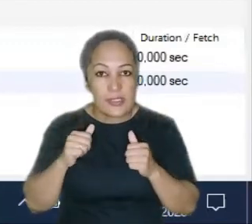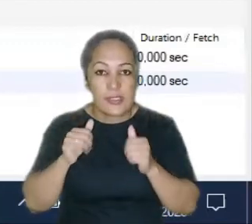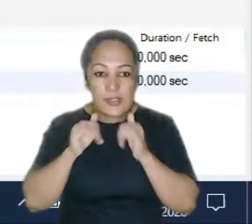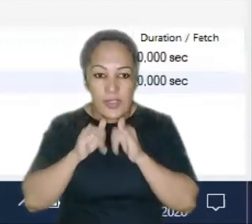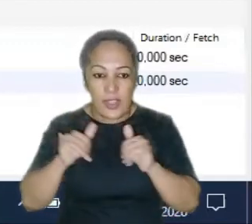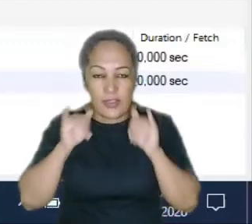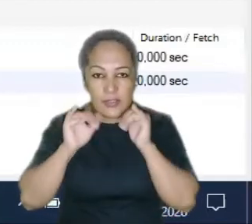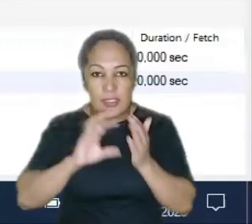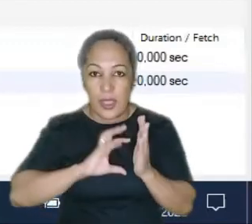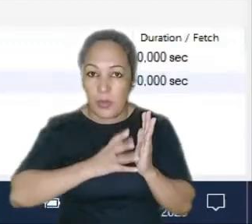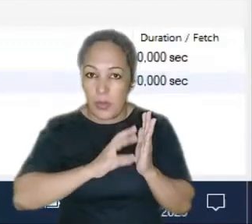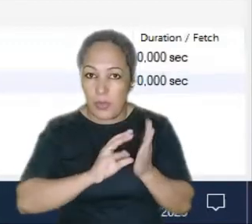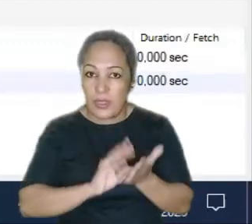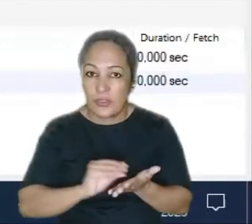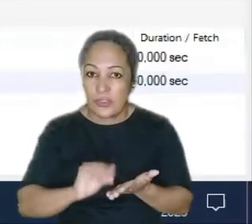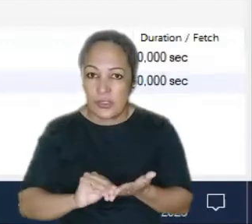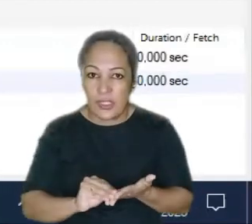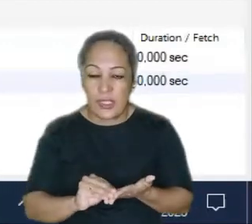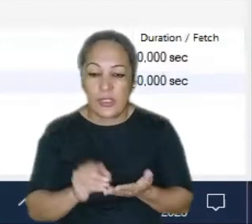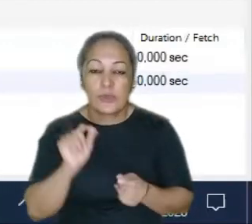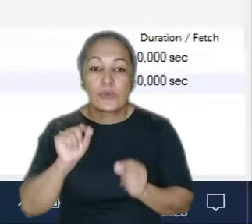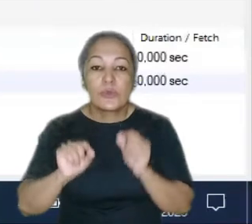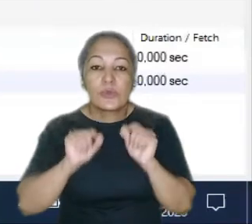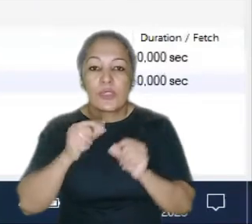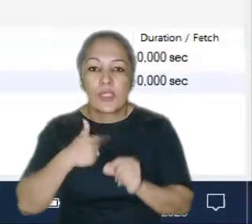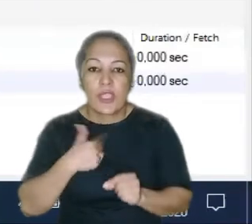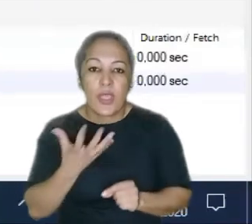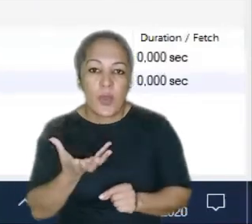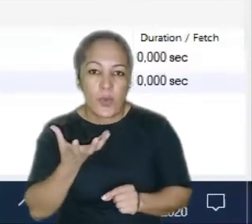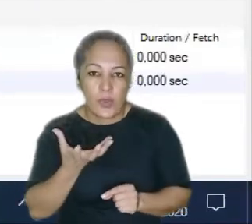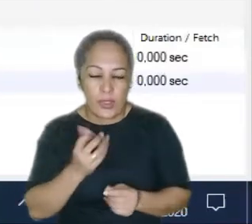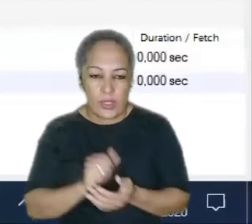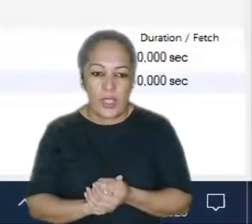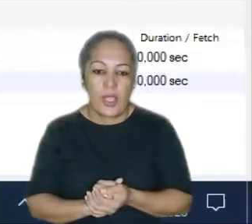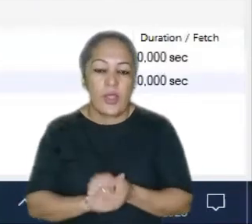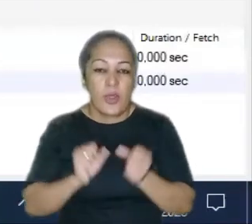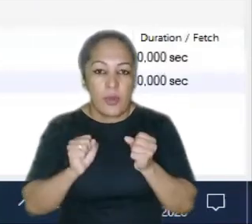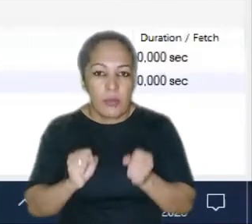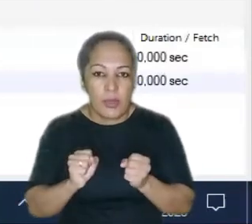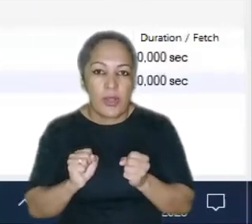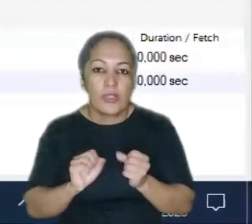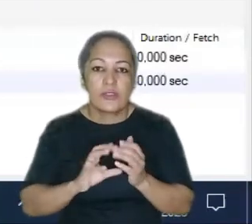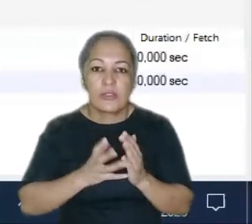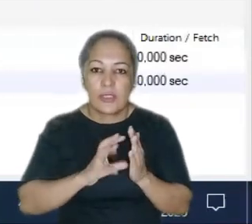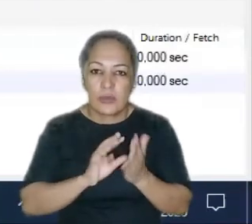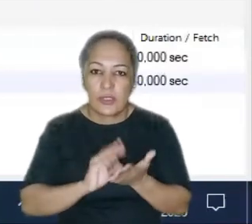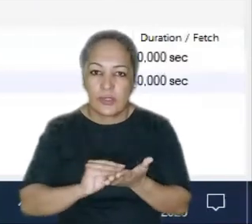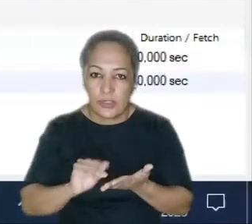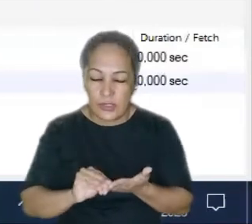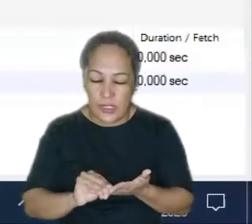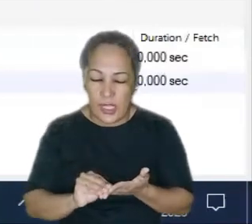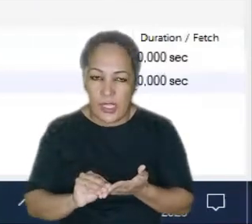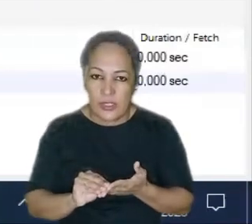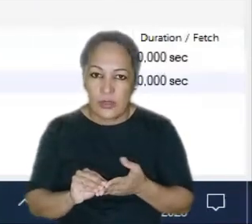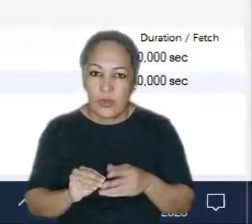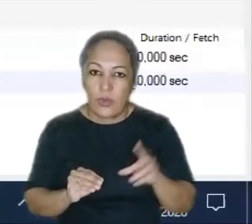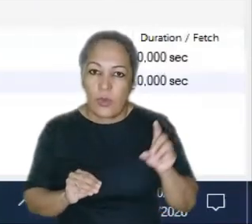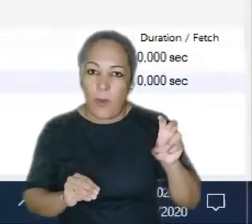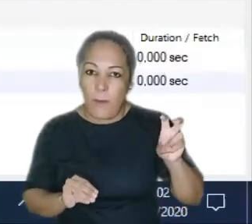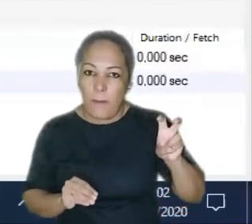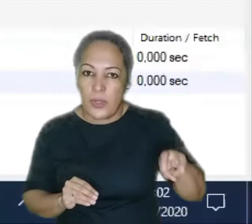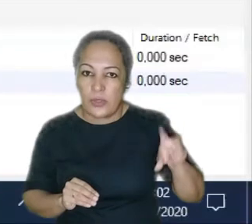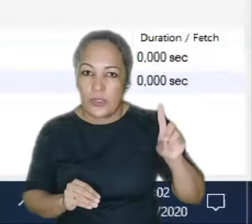quero usar. Eu posso vir aqui nas minhas bases de dados com o botão direito, tá vendo? E clicar